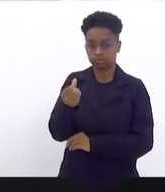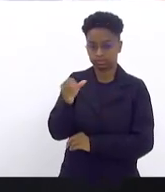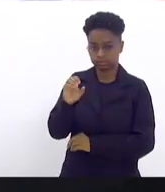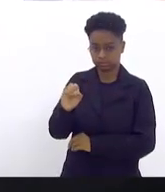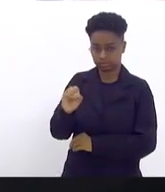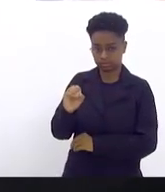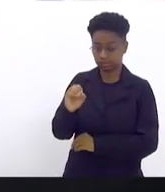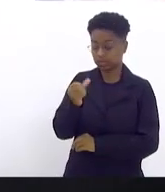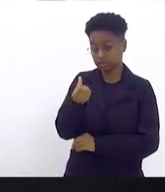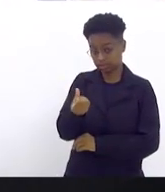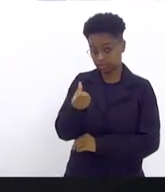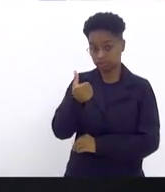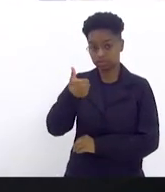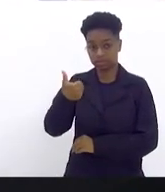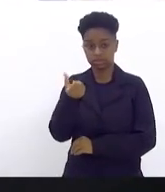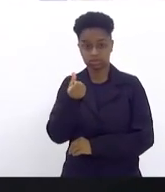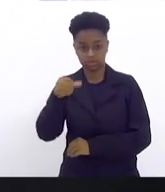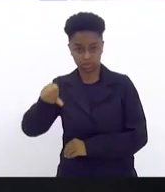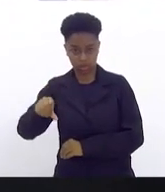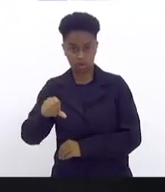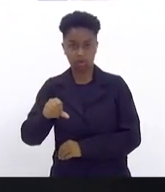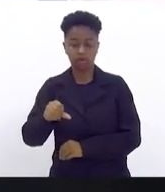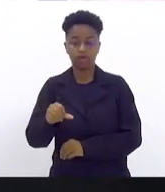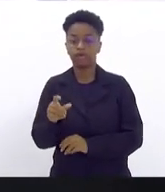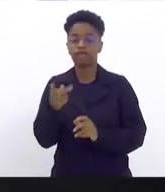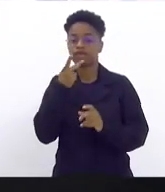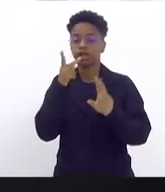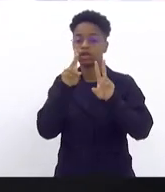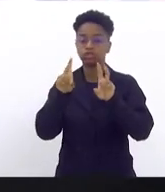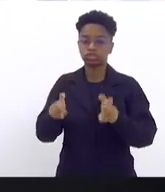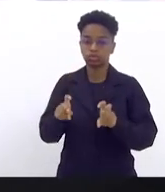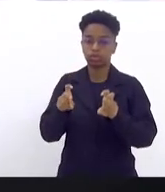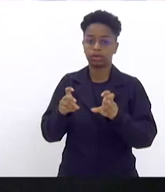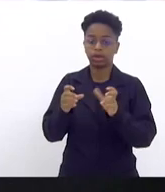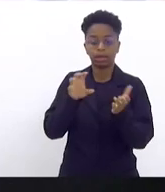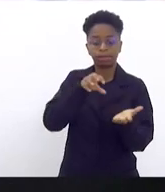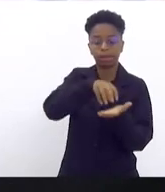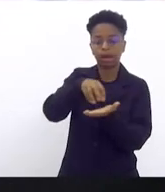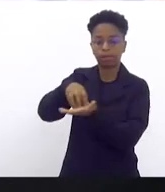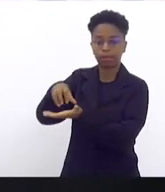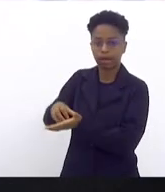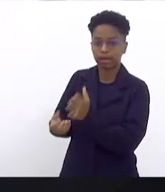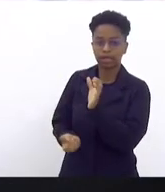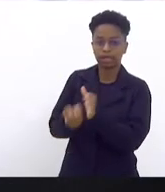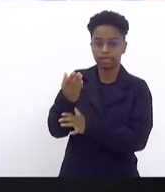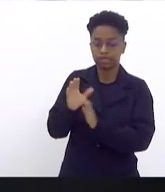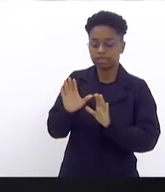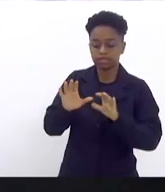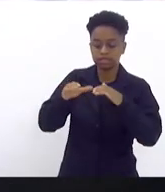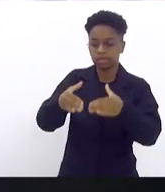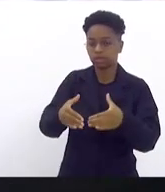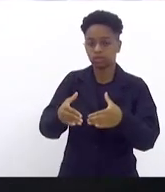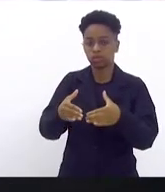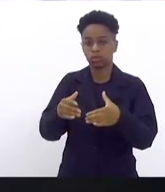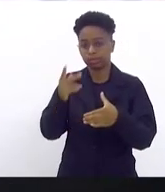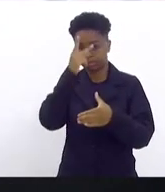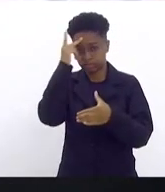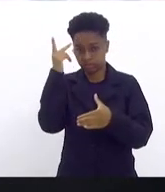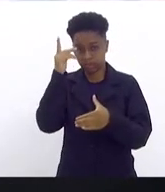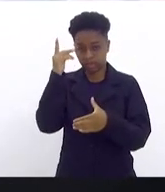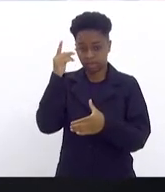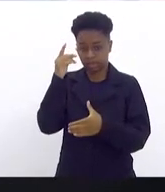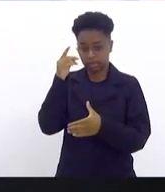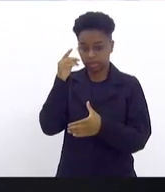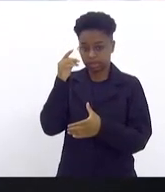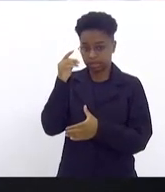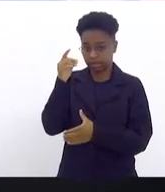6.169, de 2011, que dispõe sobre a implementação dos centros de reabilitação integral para deficientes mentais e autistas no estado do Rio